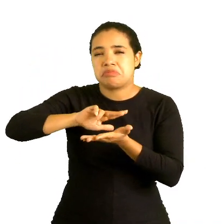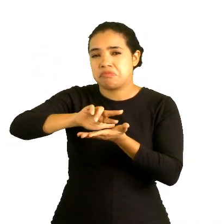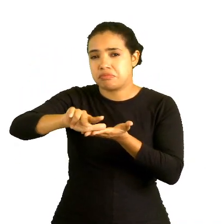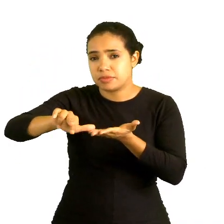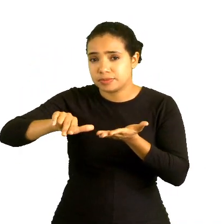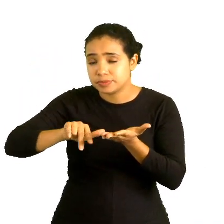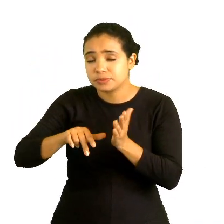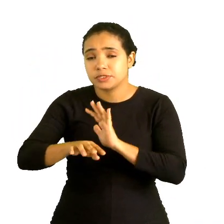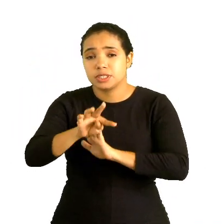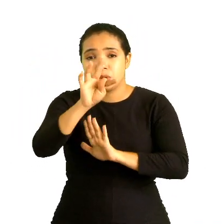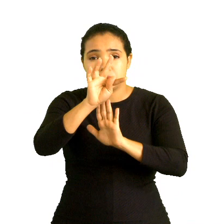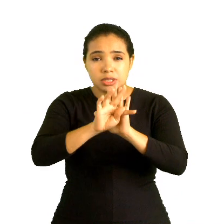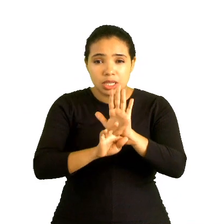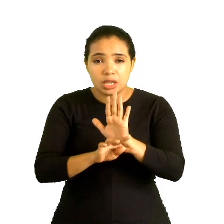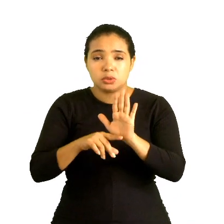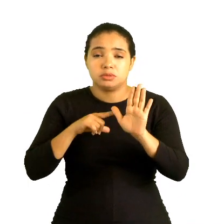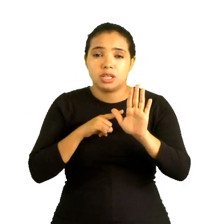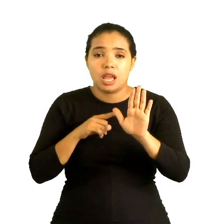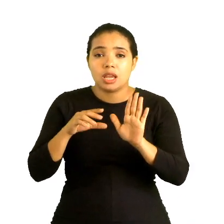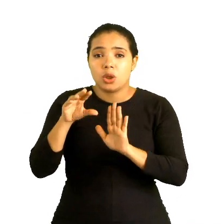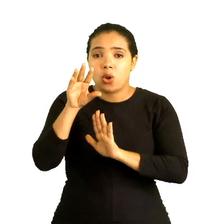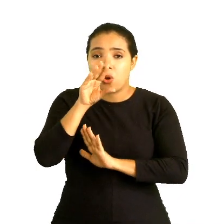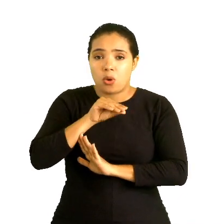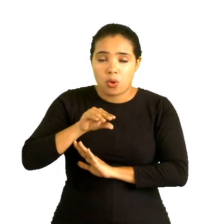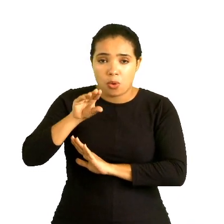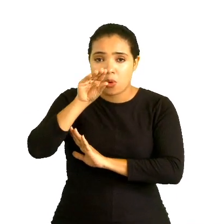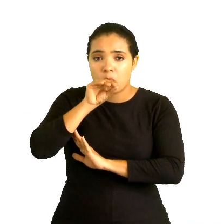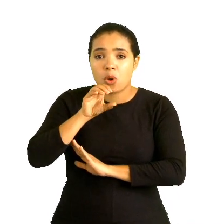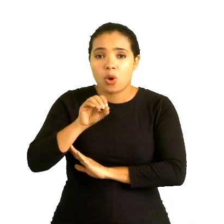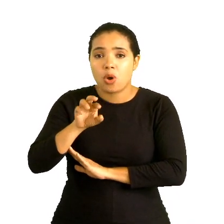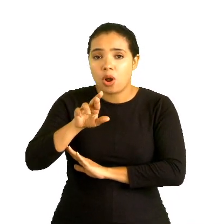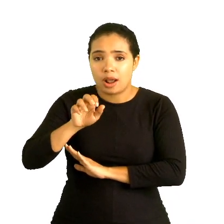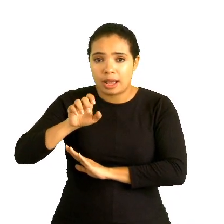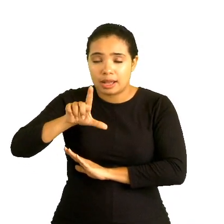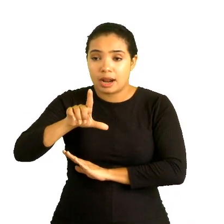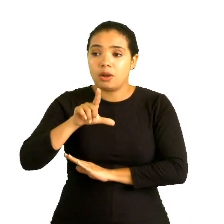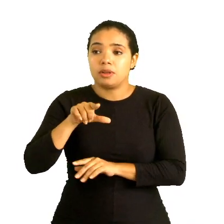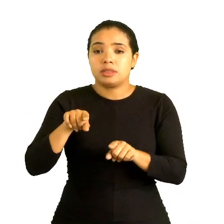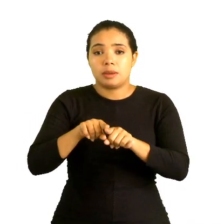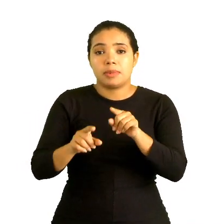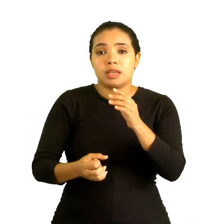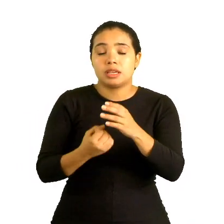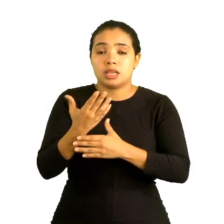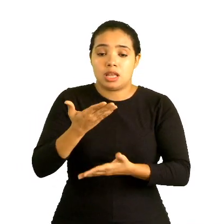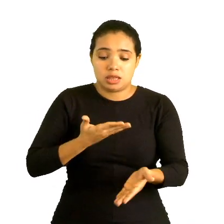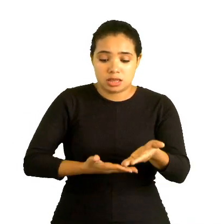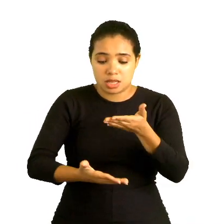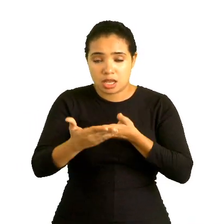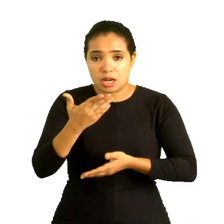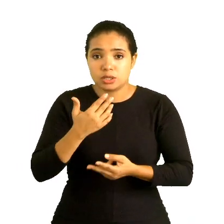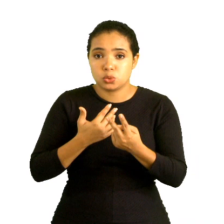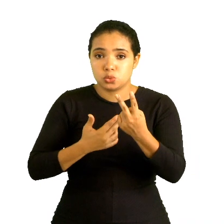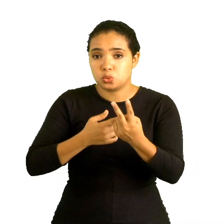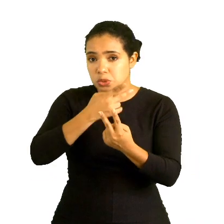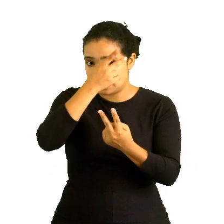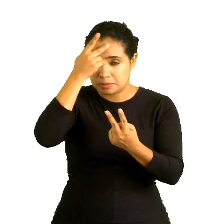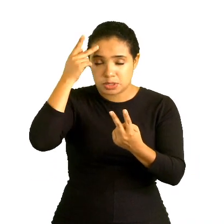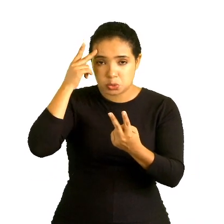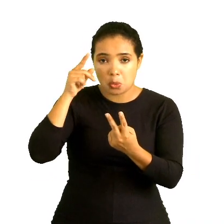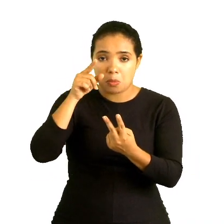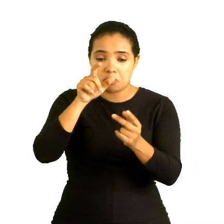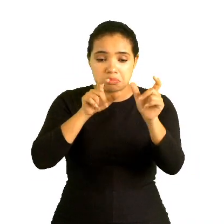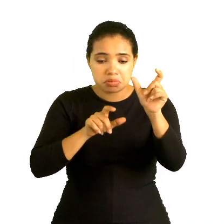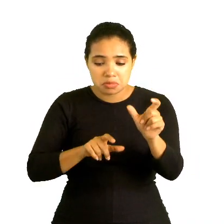Trata-se de um texto marcado pela oralidade e que é produzido pela interação de duas pessoas, ou